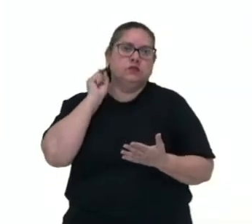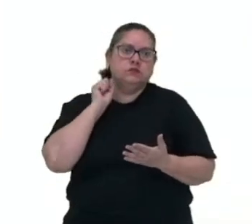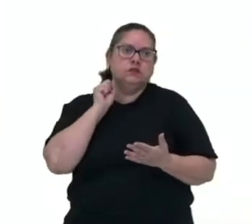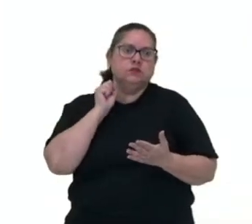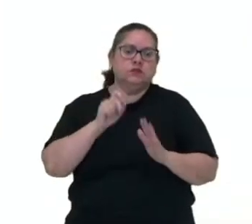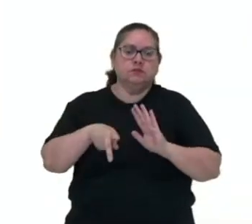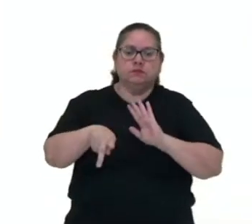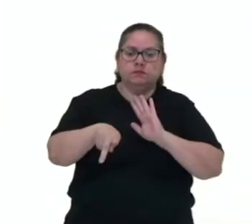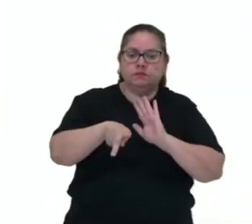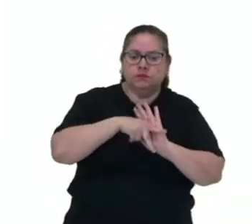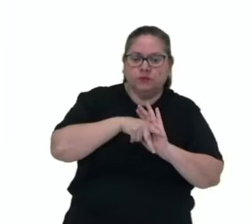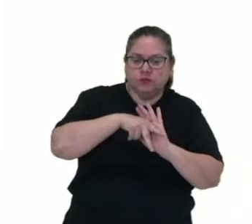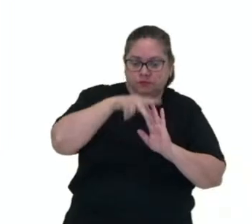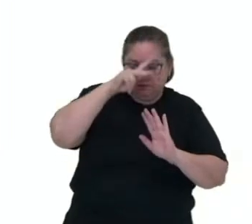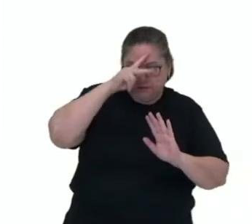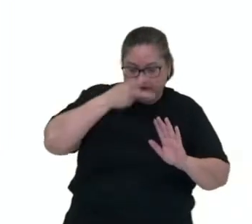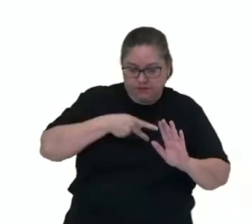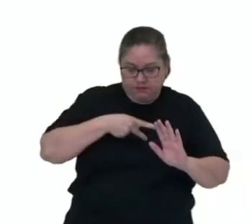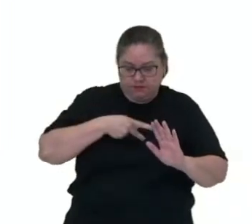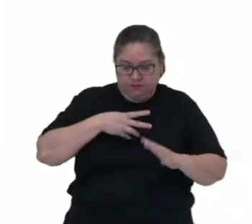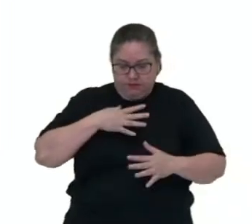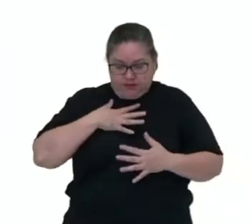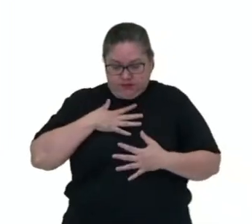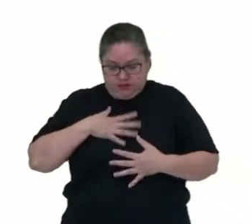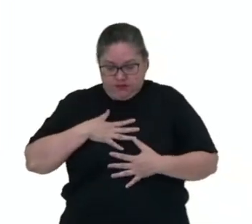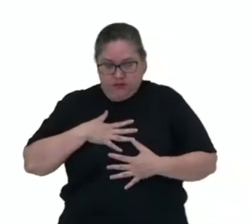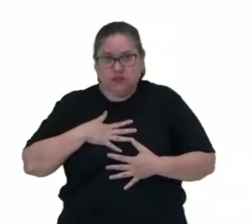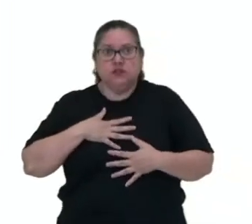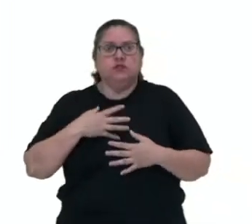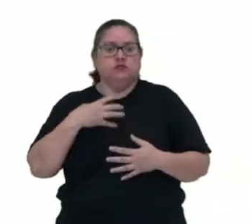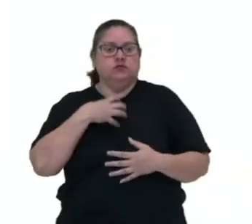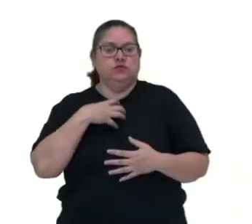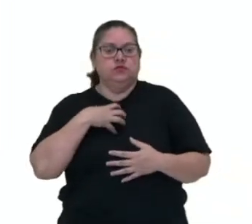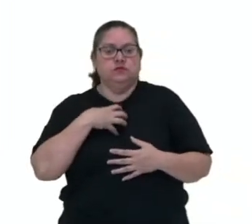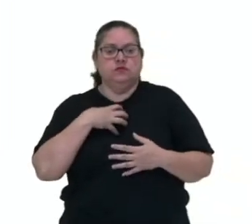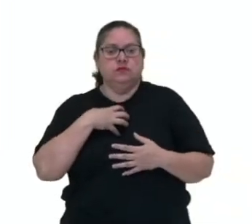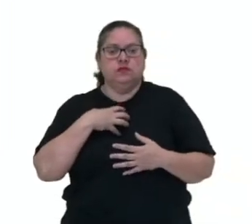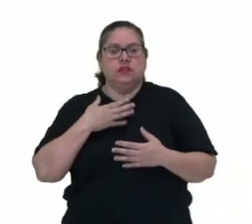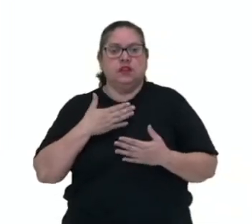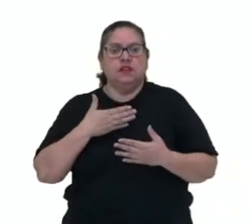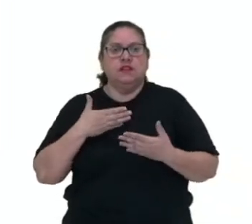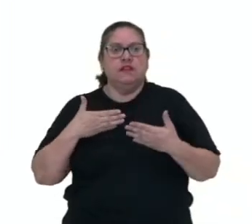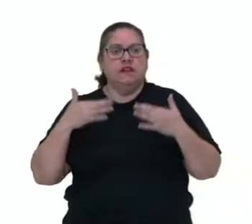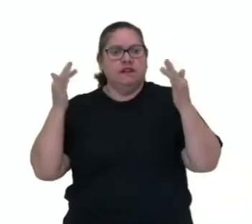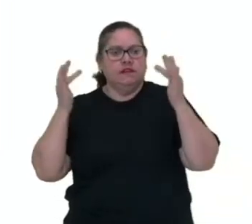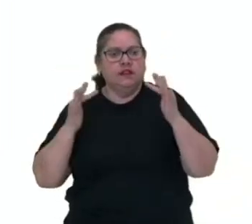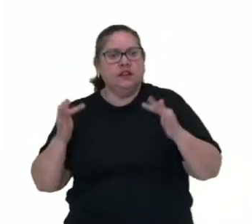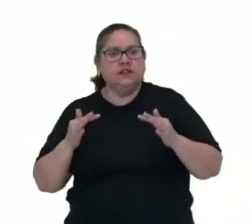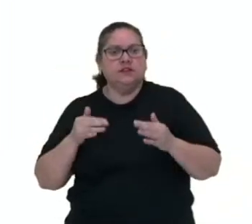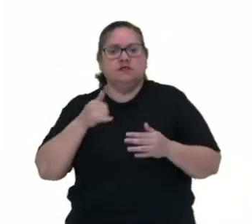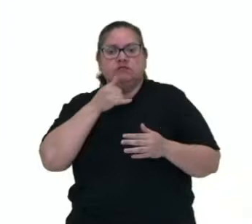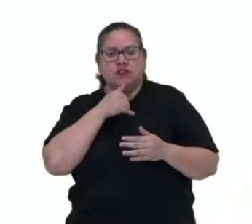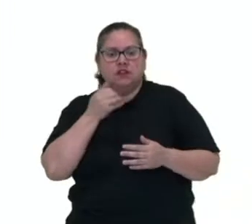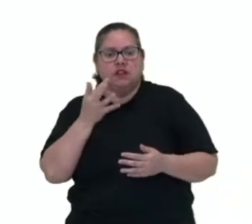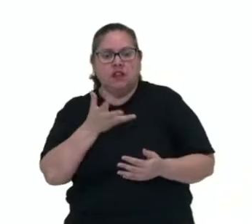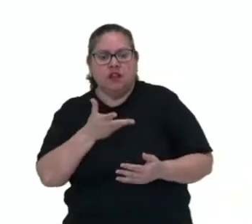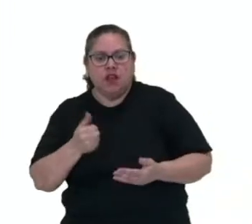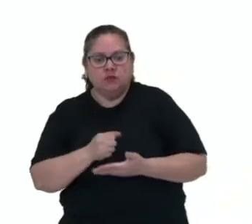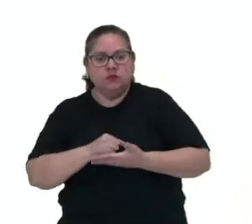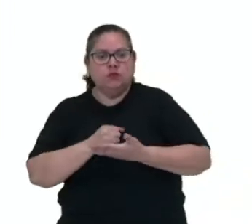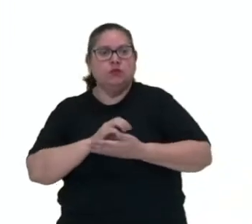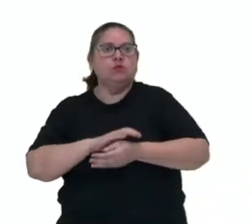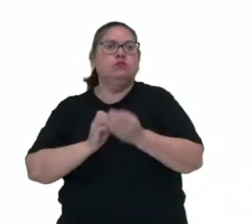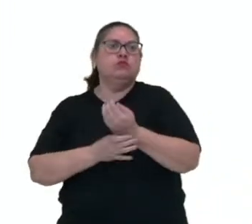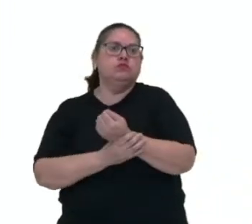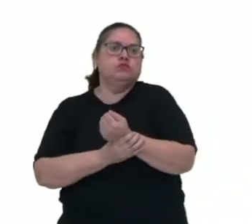própria personalidade de quem fala. Se vai determinar então se estamos alegres, tristes, apressados ou seguros. A